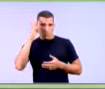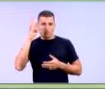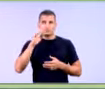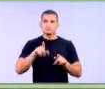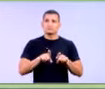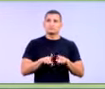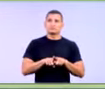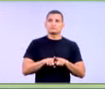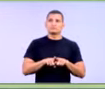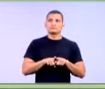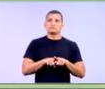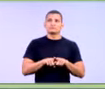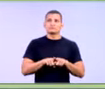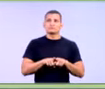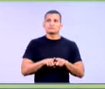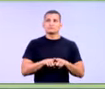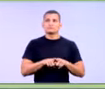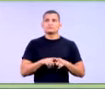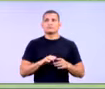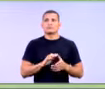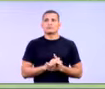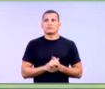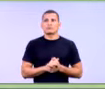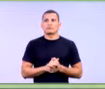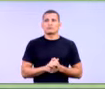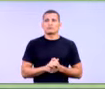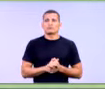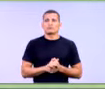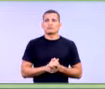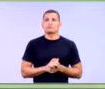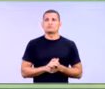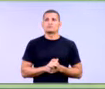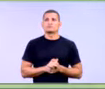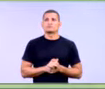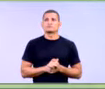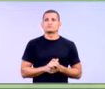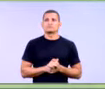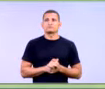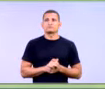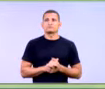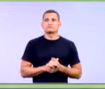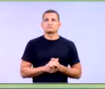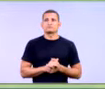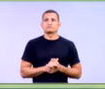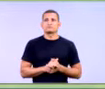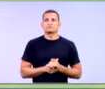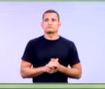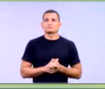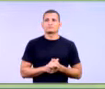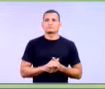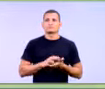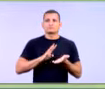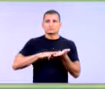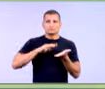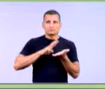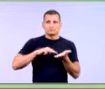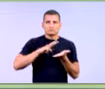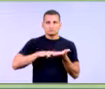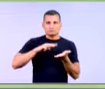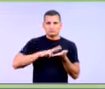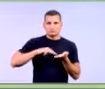coisa, dependendo do autor ele chama referencial teórico, dependendo do autor ele chama fundamentação teórica ou embasamento teórico.